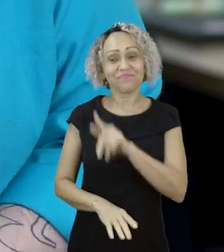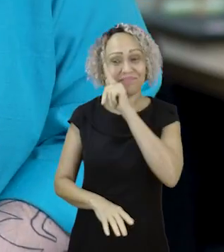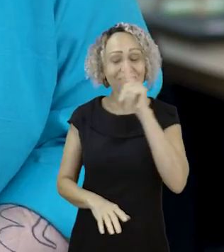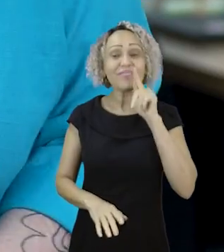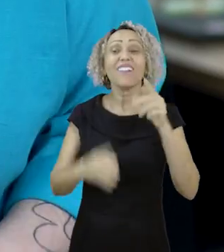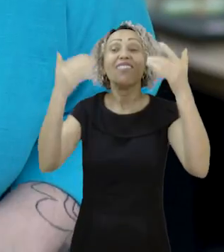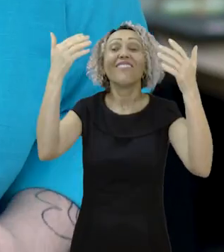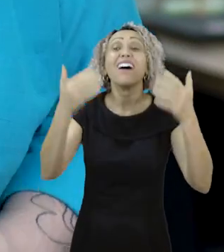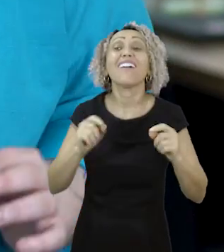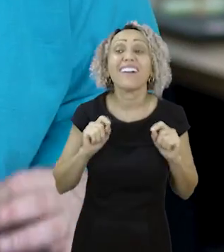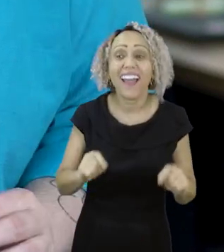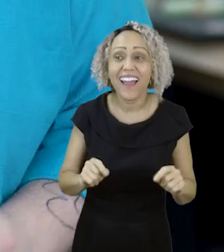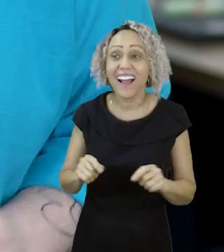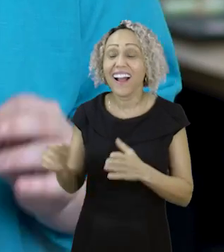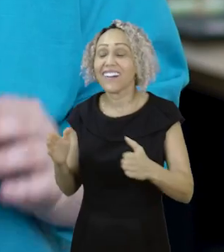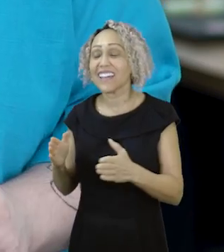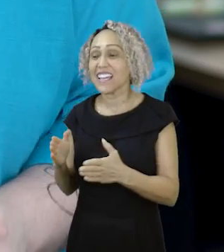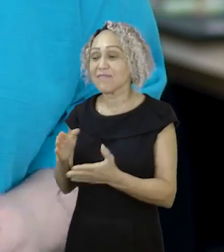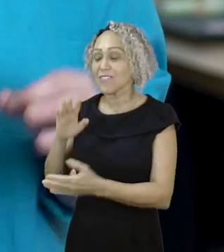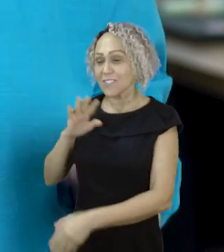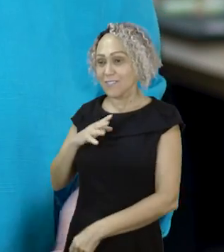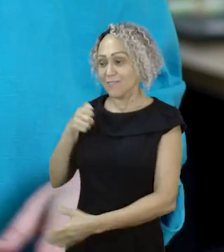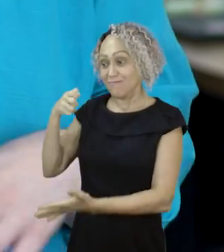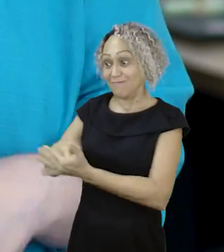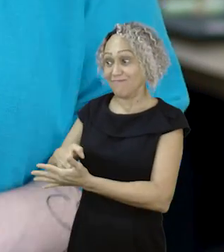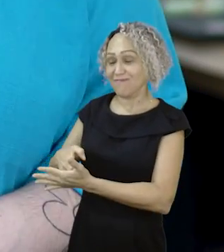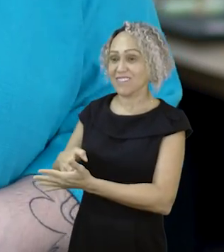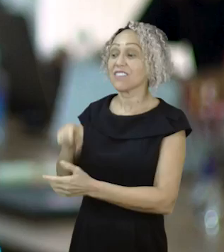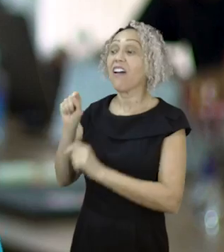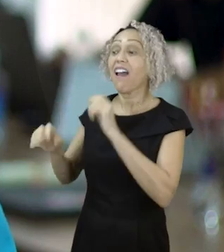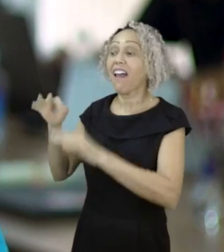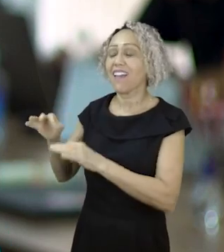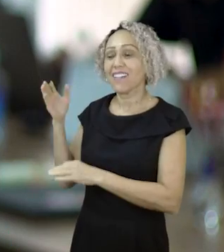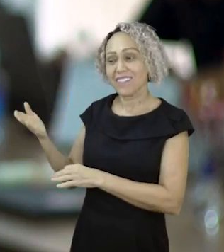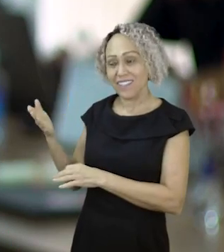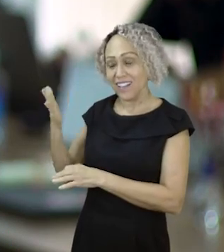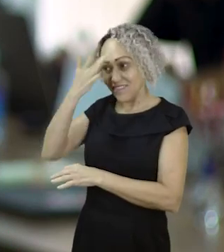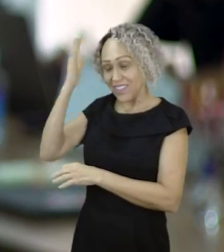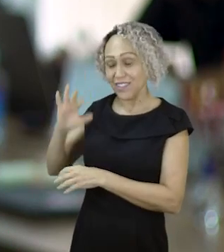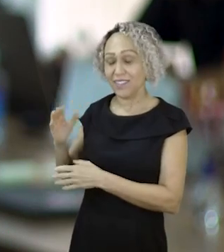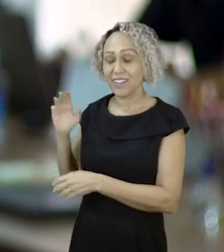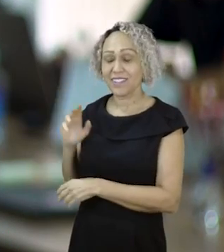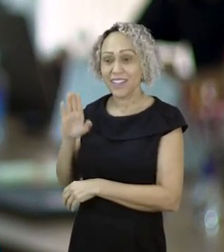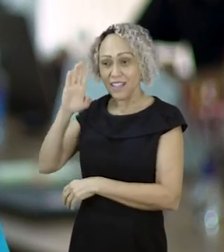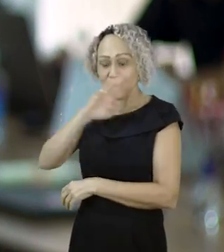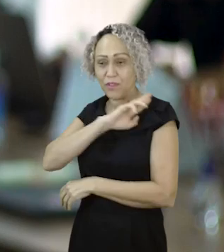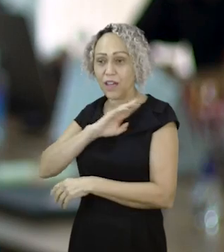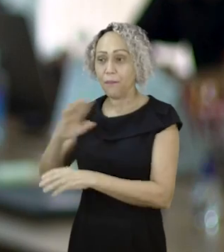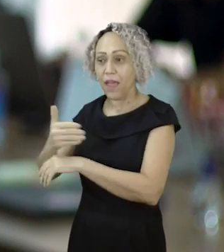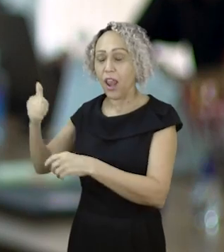Gleisi Hoffmann. O tempo agora é de julgar e punir os comandantes do golpe. A Isis comentou em nosso post do